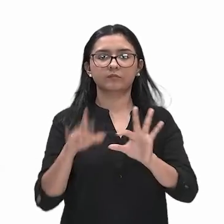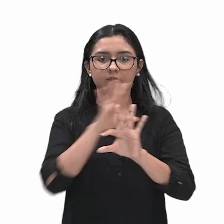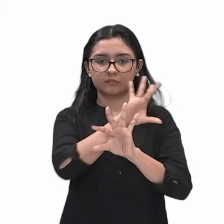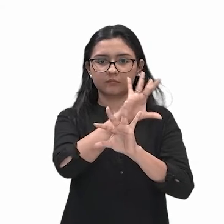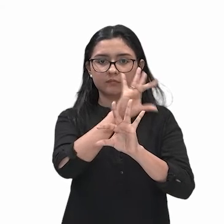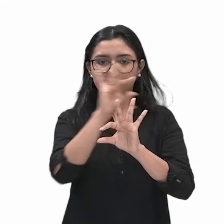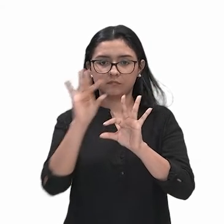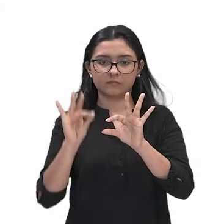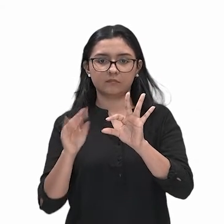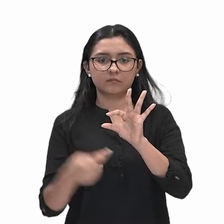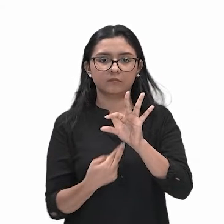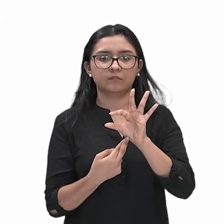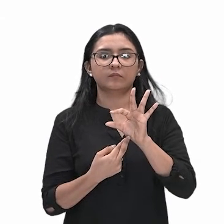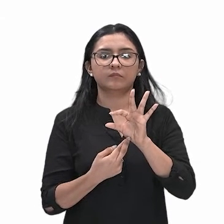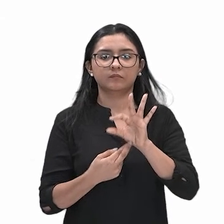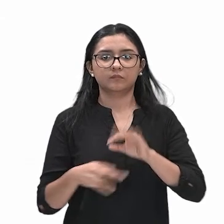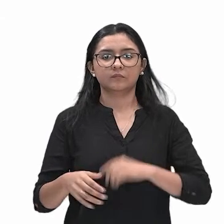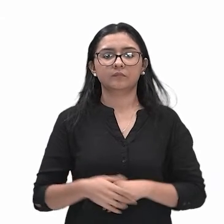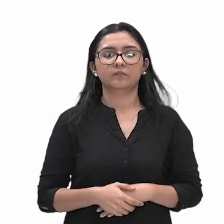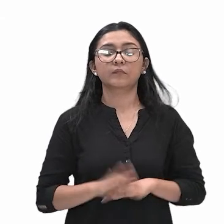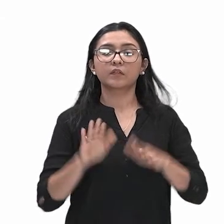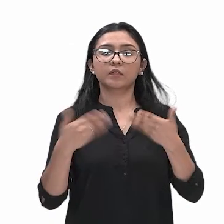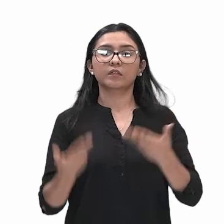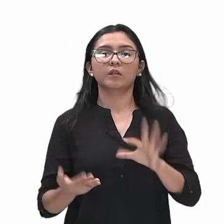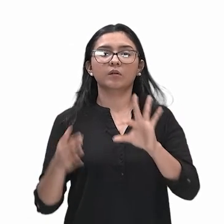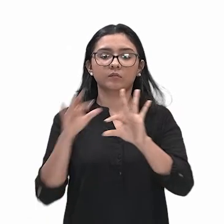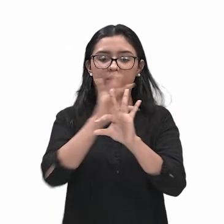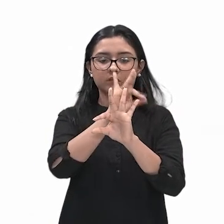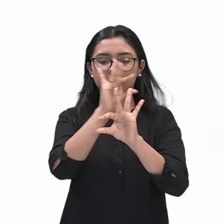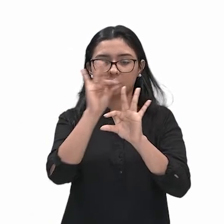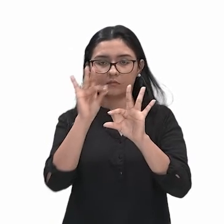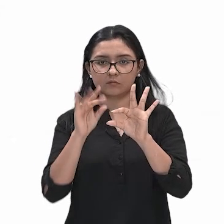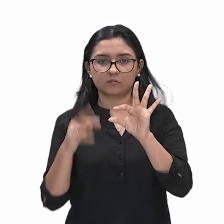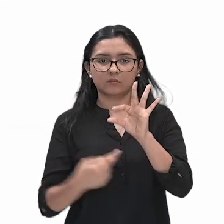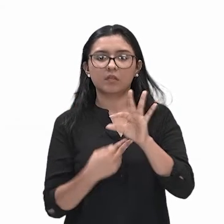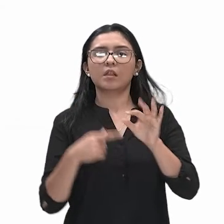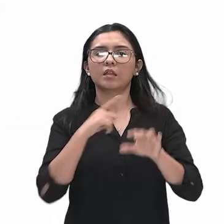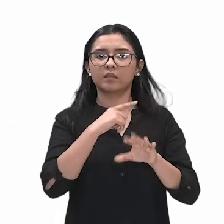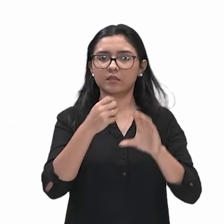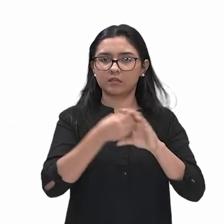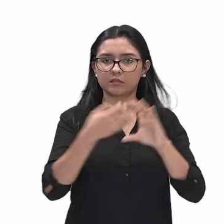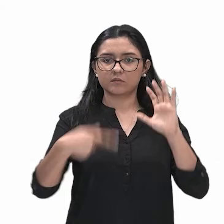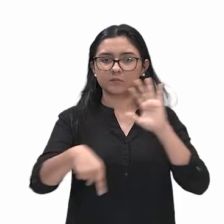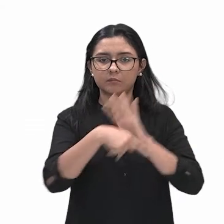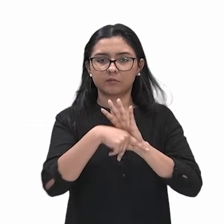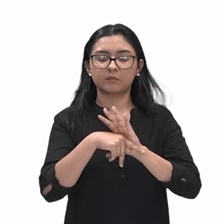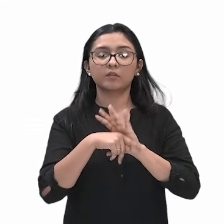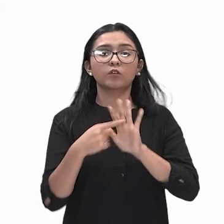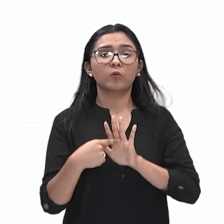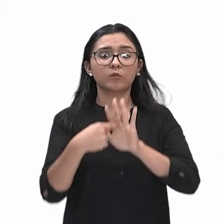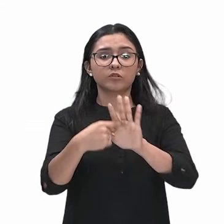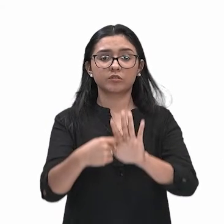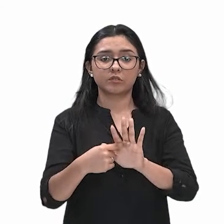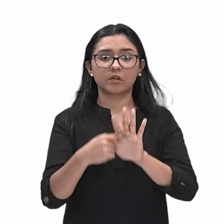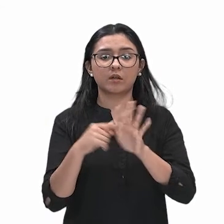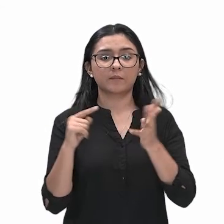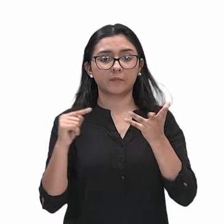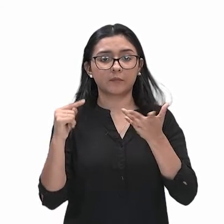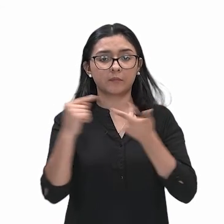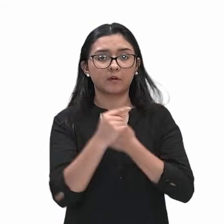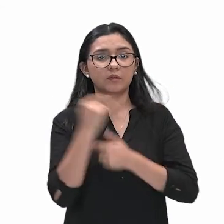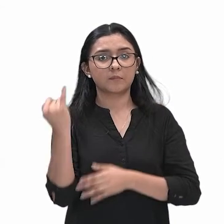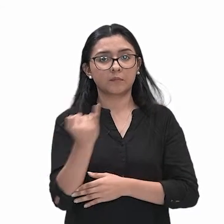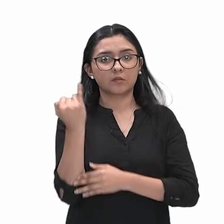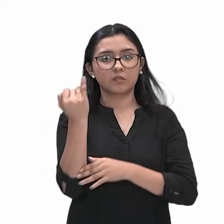só. Então, gente, as enzimas, né, ela tem essa característica e aqui eu trouxe algumas enzimas